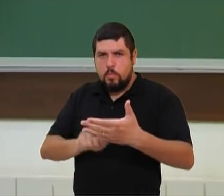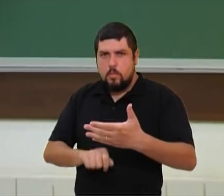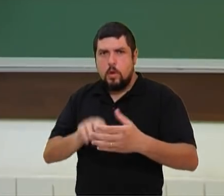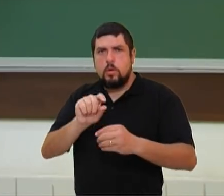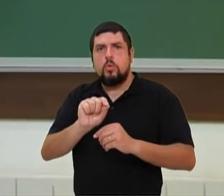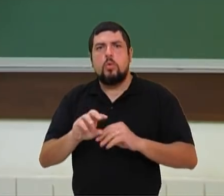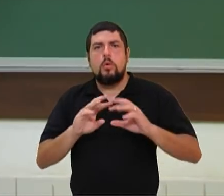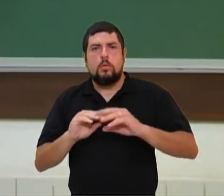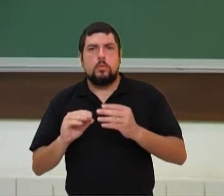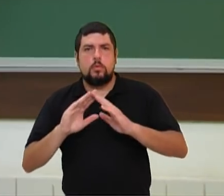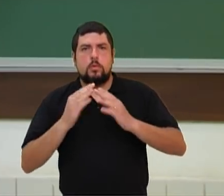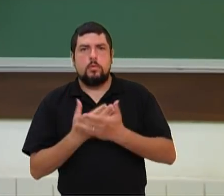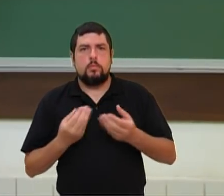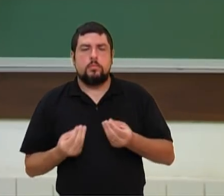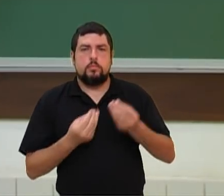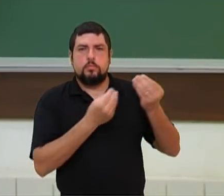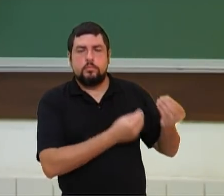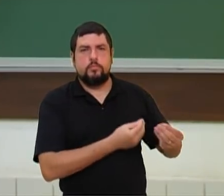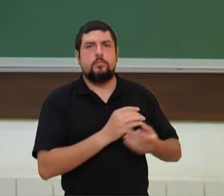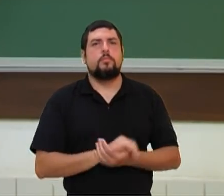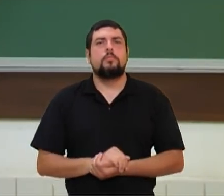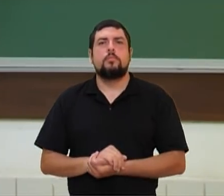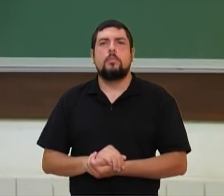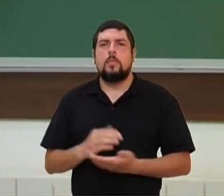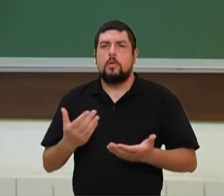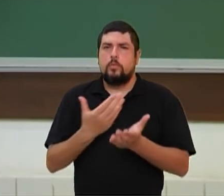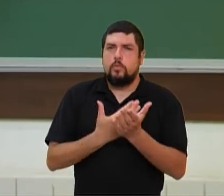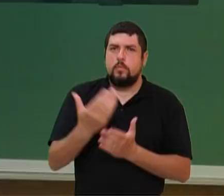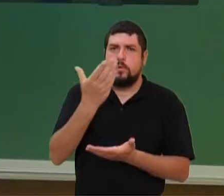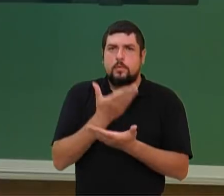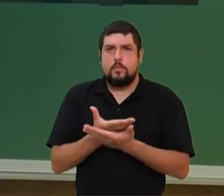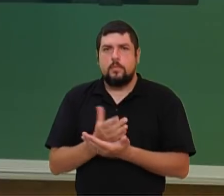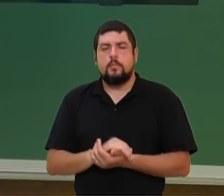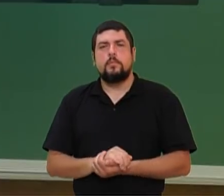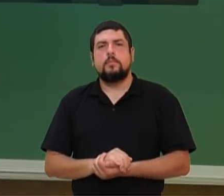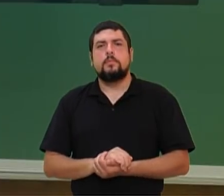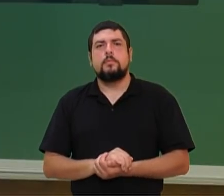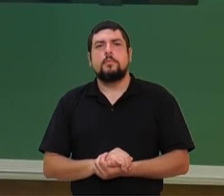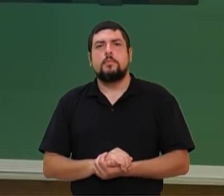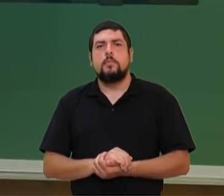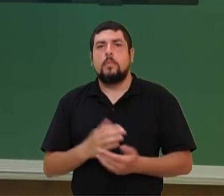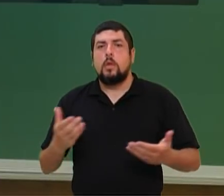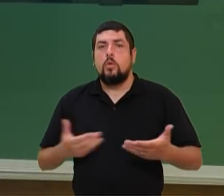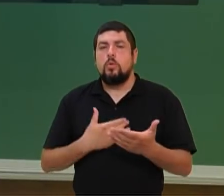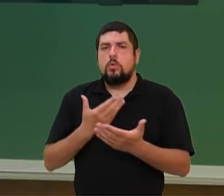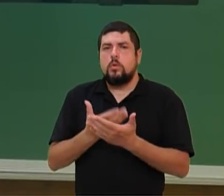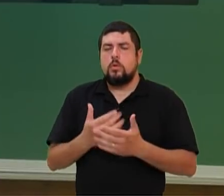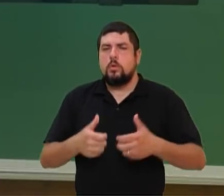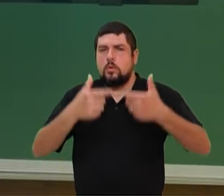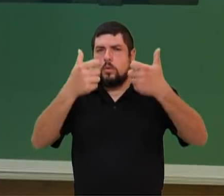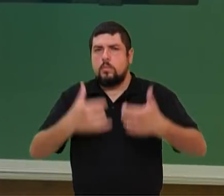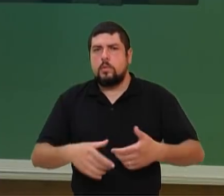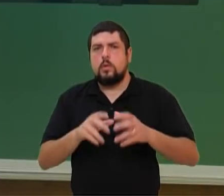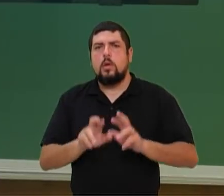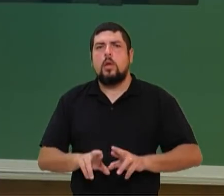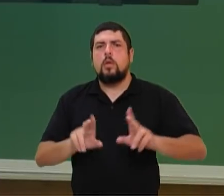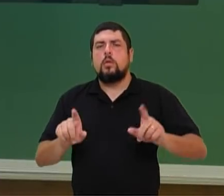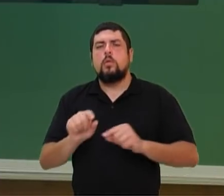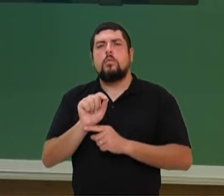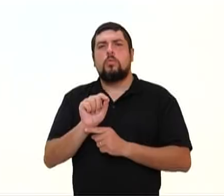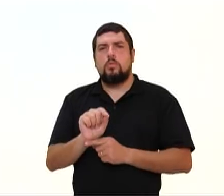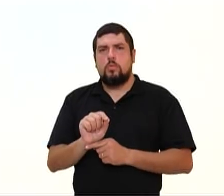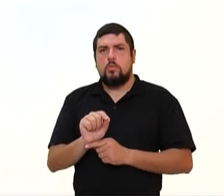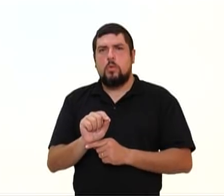da merenda na escola. Bom, então vamos começar a aula. Nesta aula, veremos a diferença conceitual